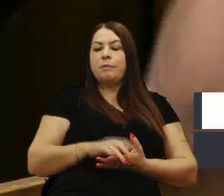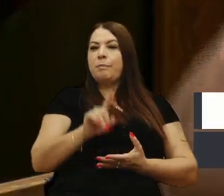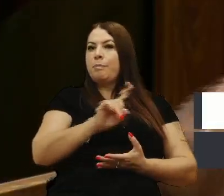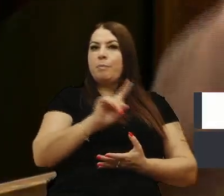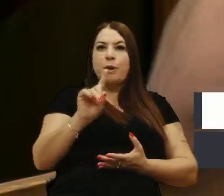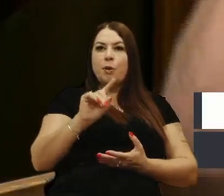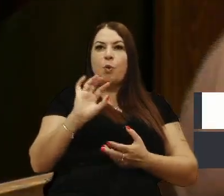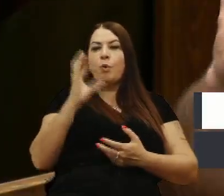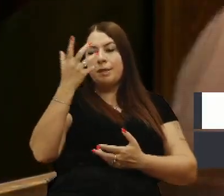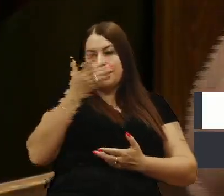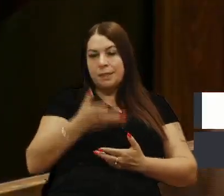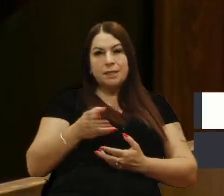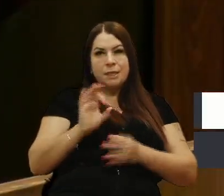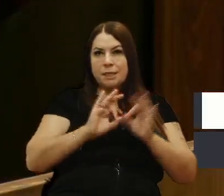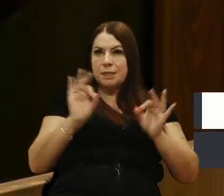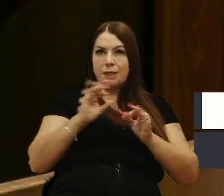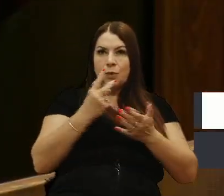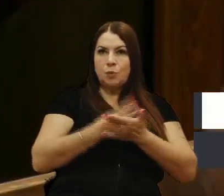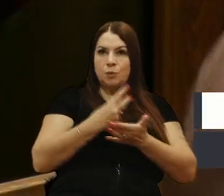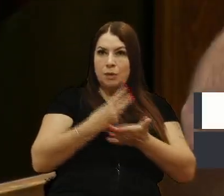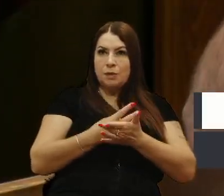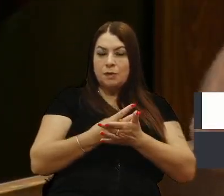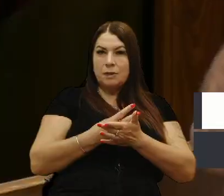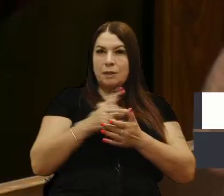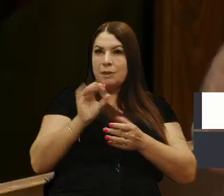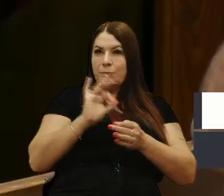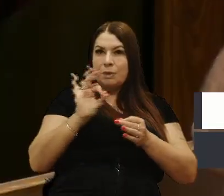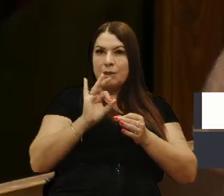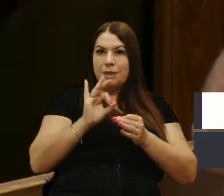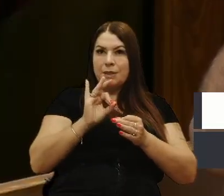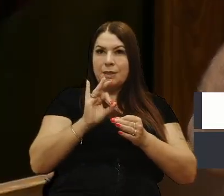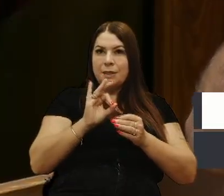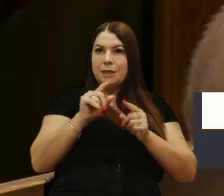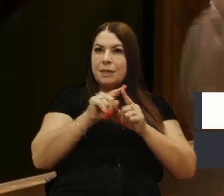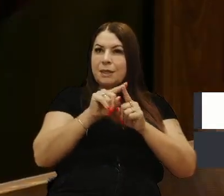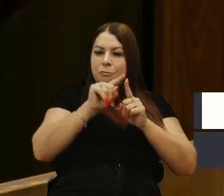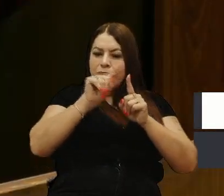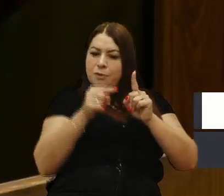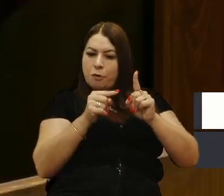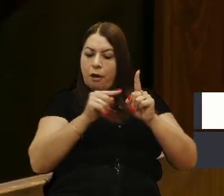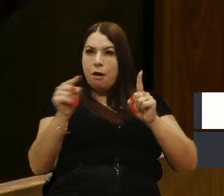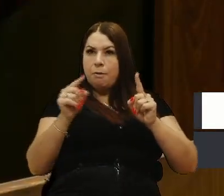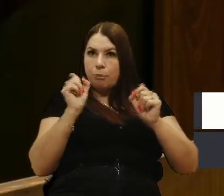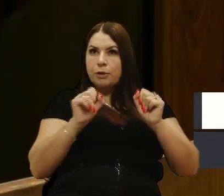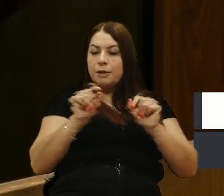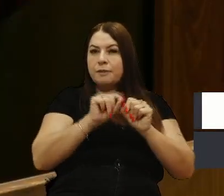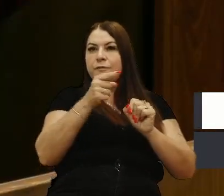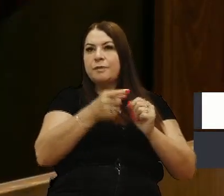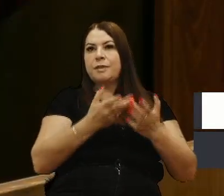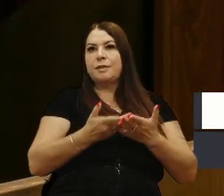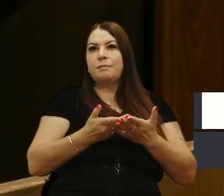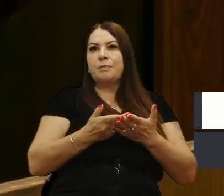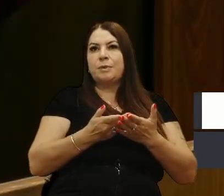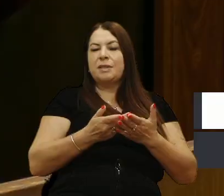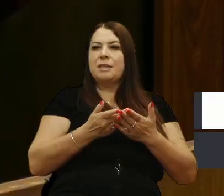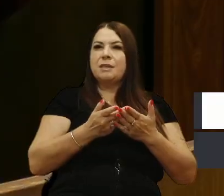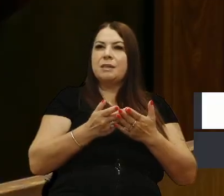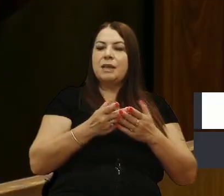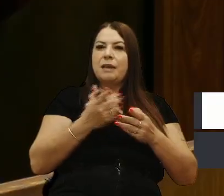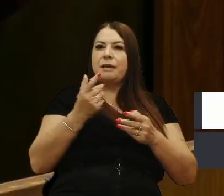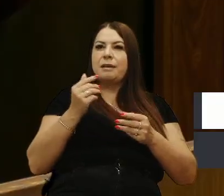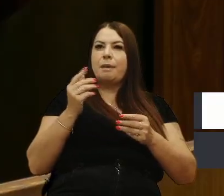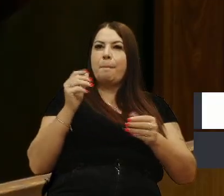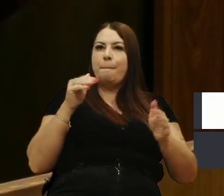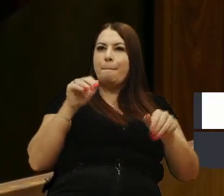não houvesse nenhum erro e para que não houvesse nenhuma aresta que as empresas pudessem contrapor e